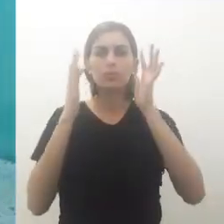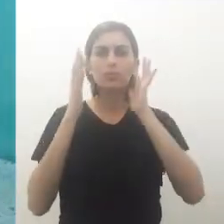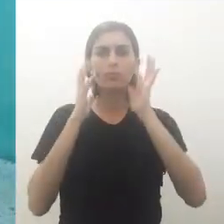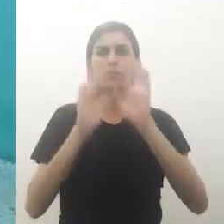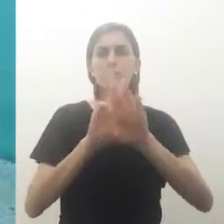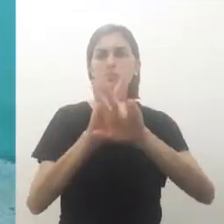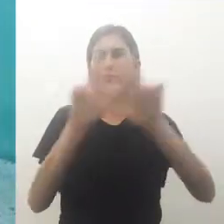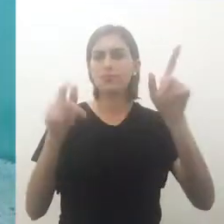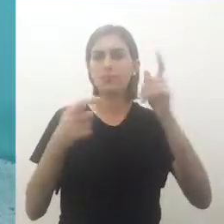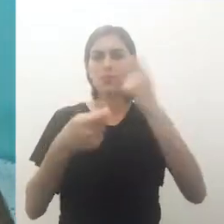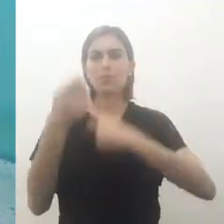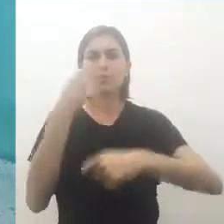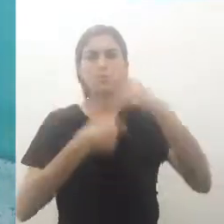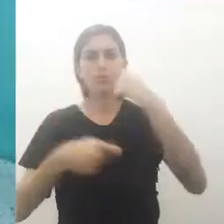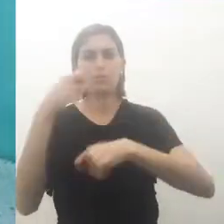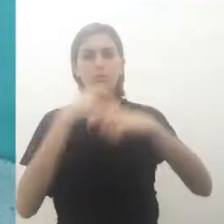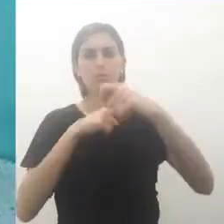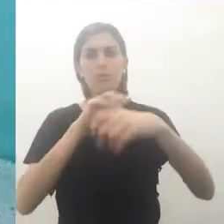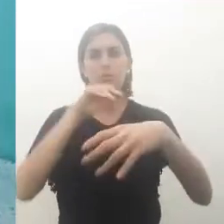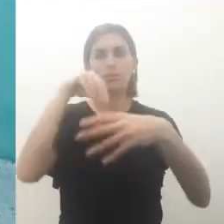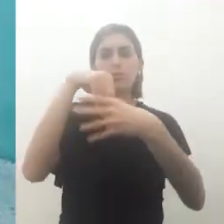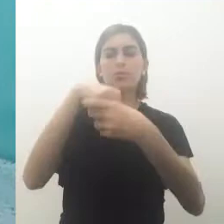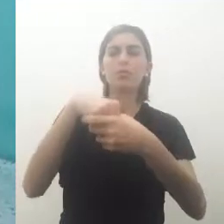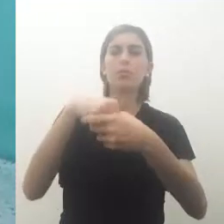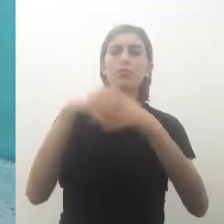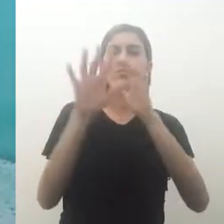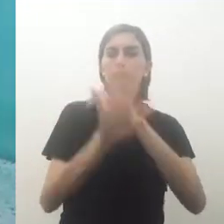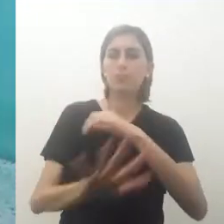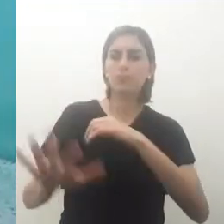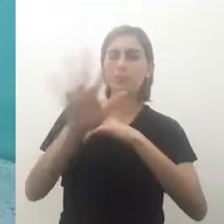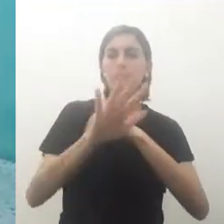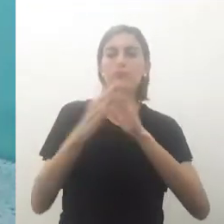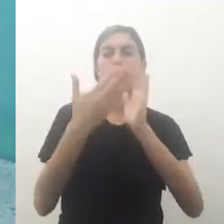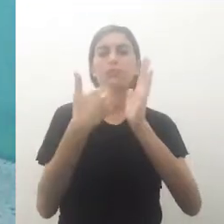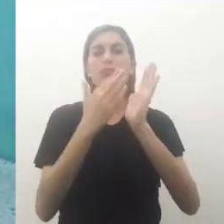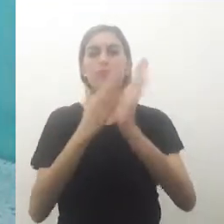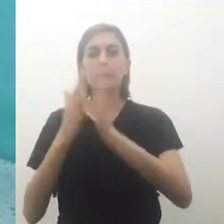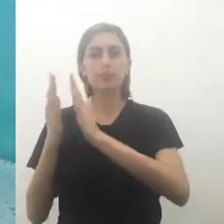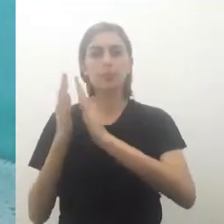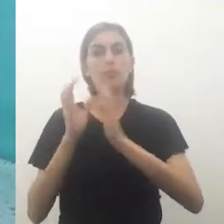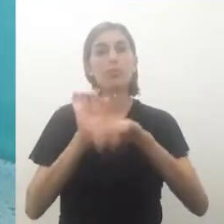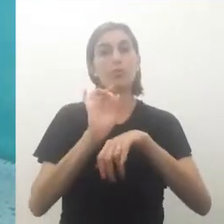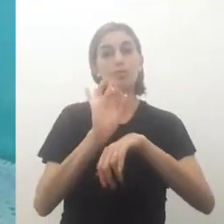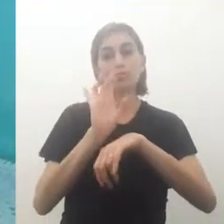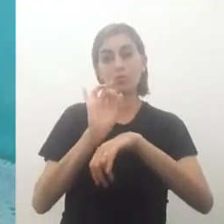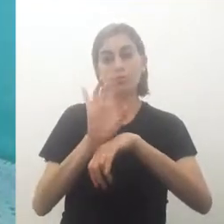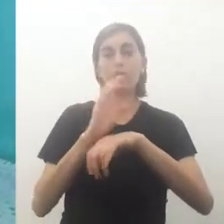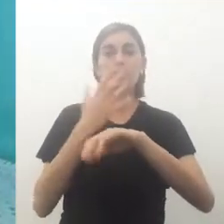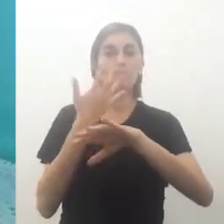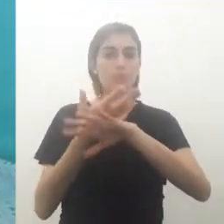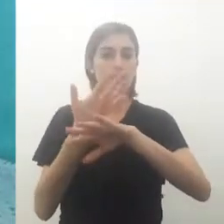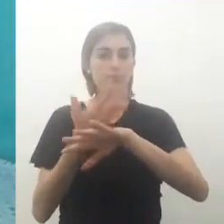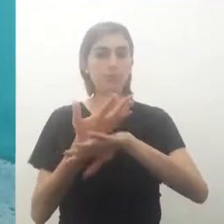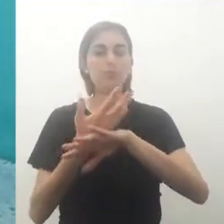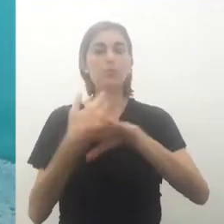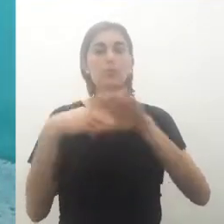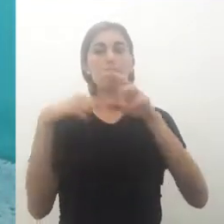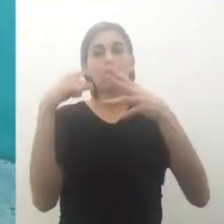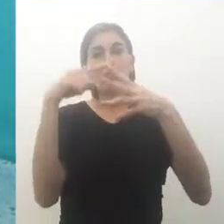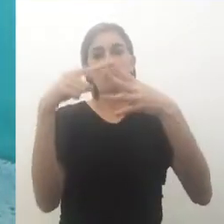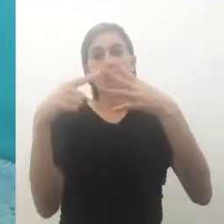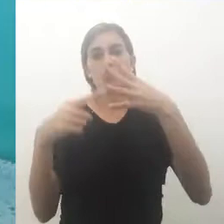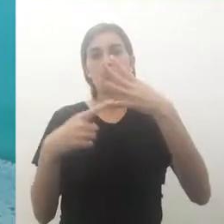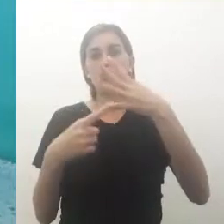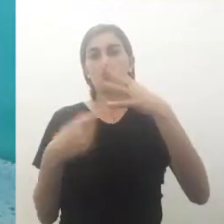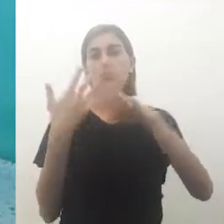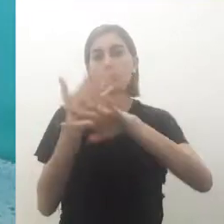universo da administração dentro do nosso universo biblioteconômico. Veja só, a nossa disciplina ela é estruturada em 4